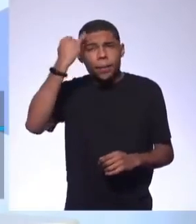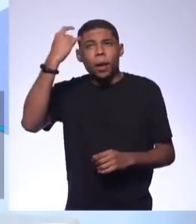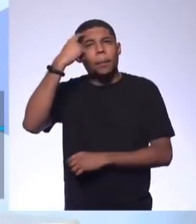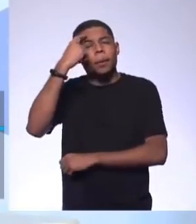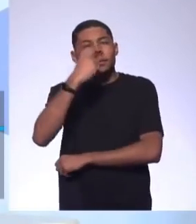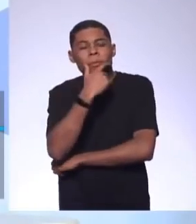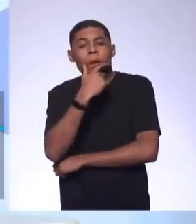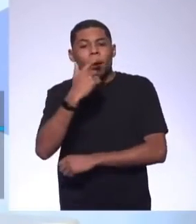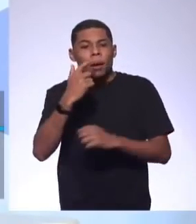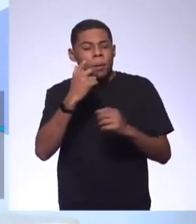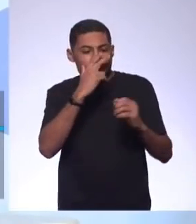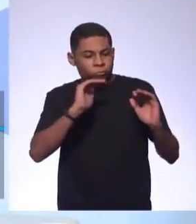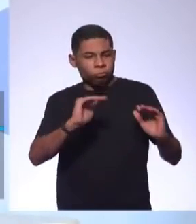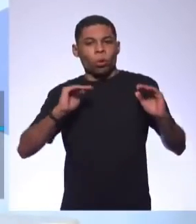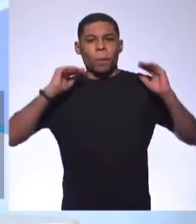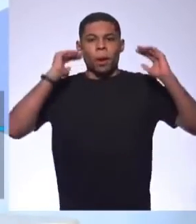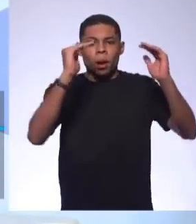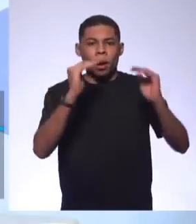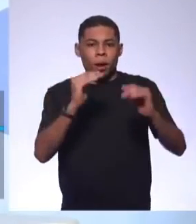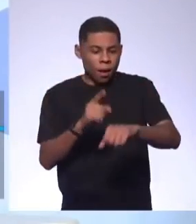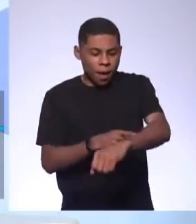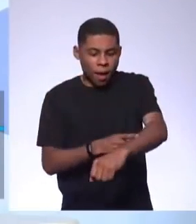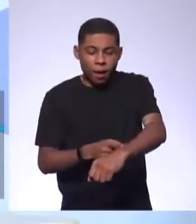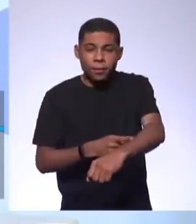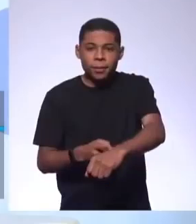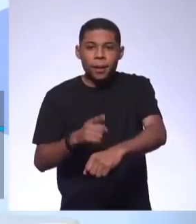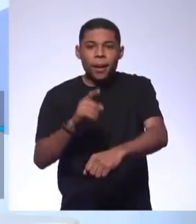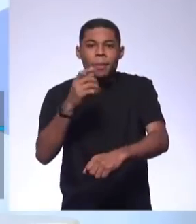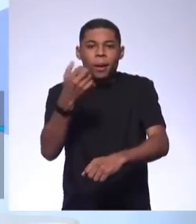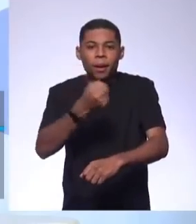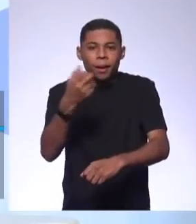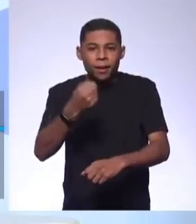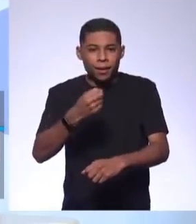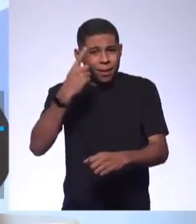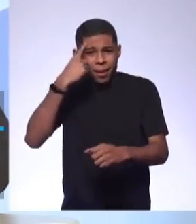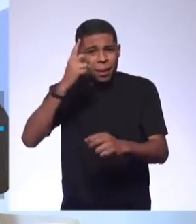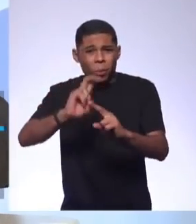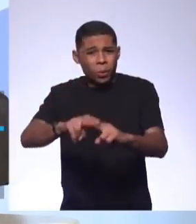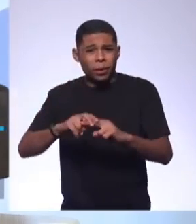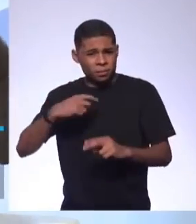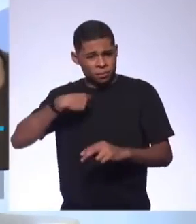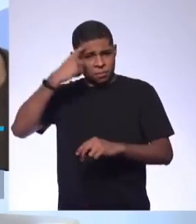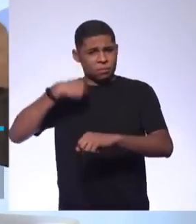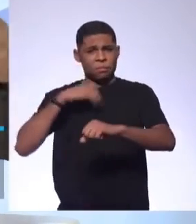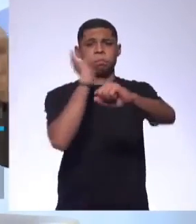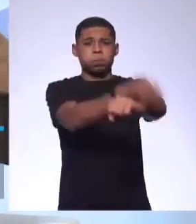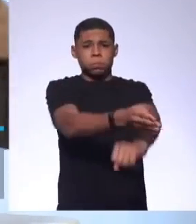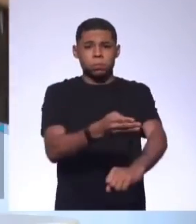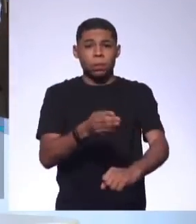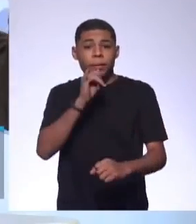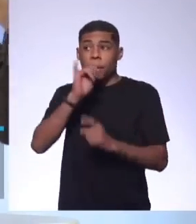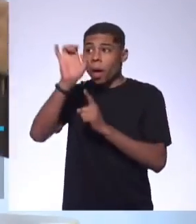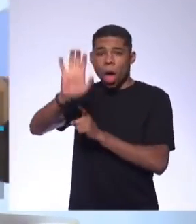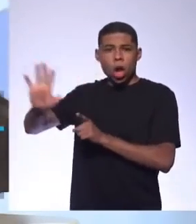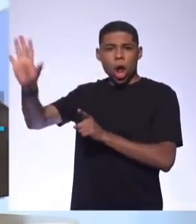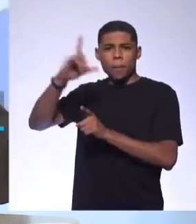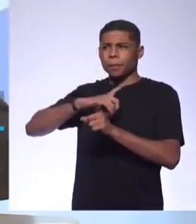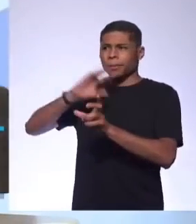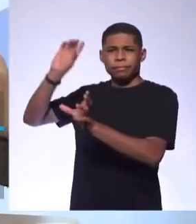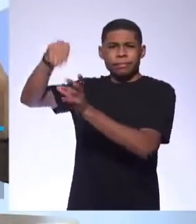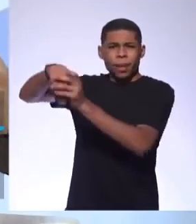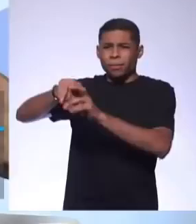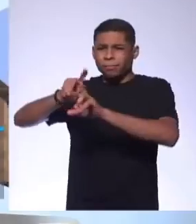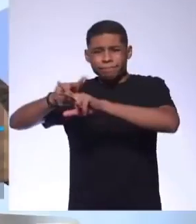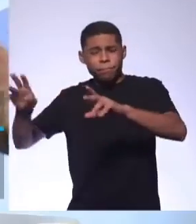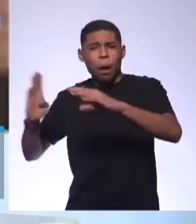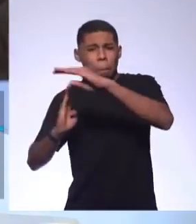da superioridade da raça branca, né? Então, você tem a ideia de uma Europa civilizada que